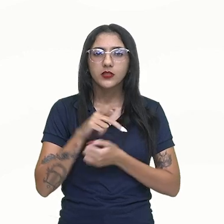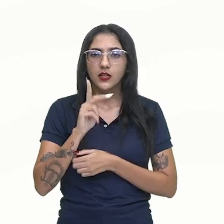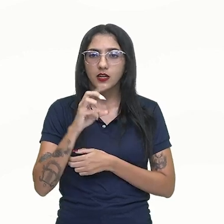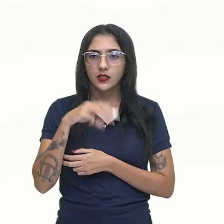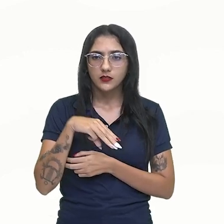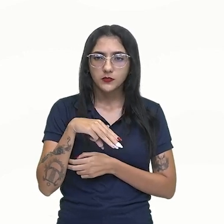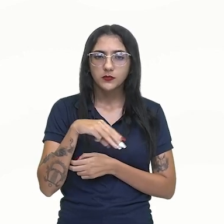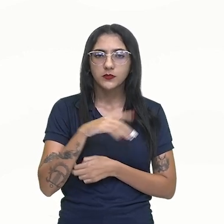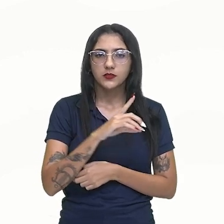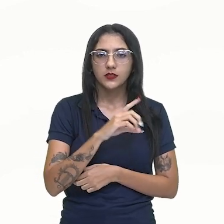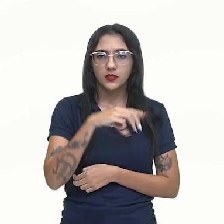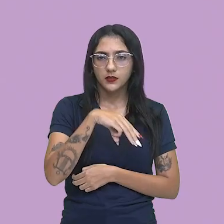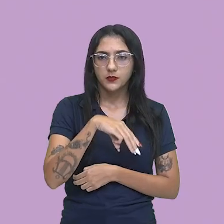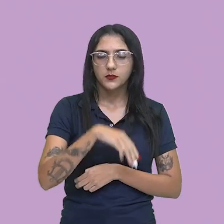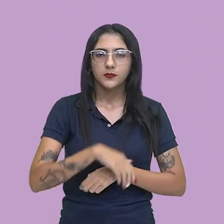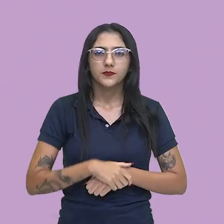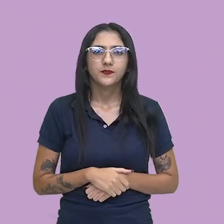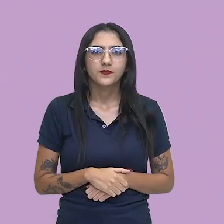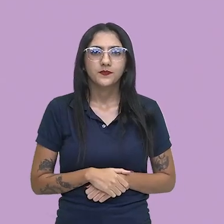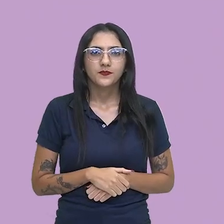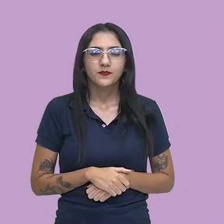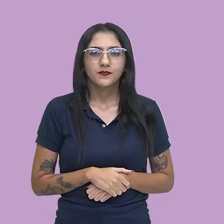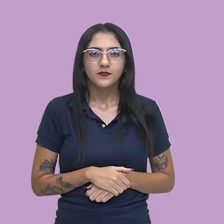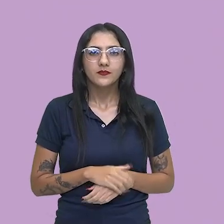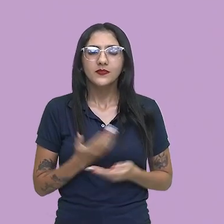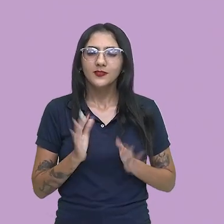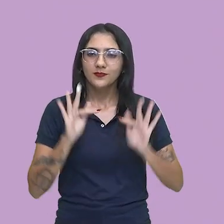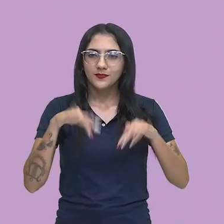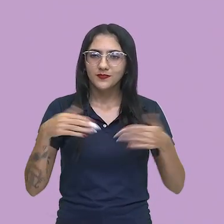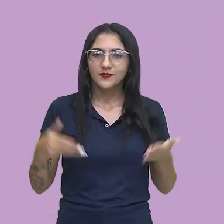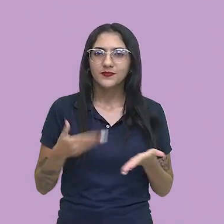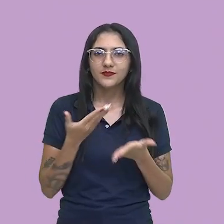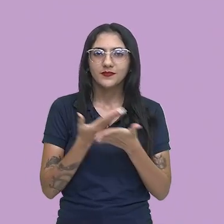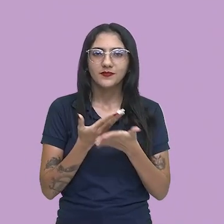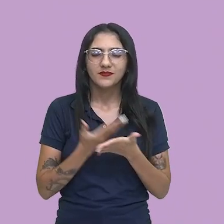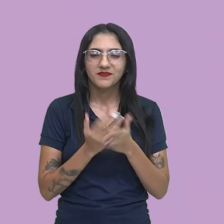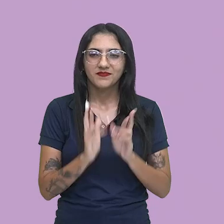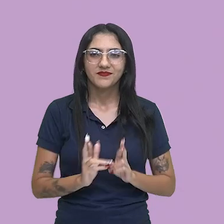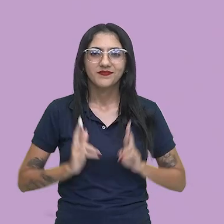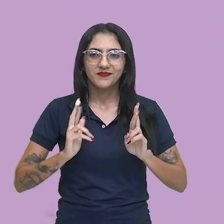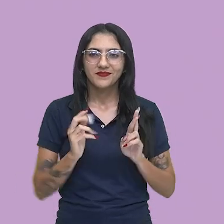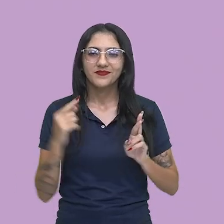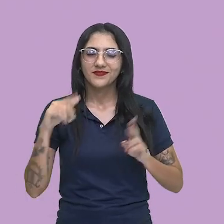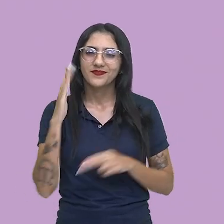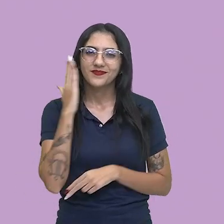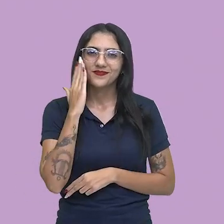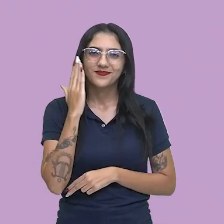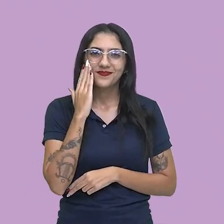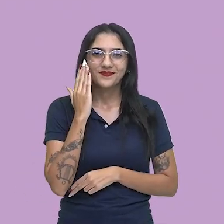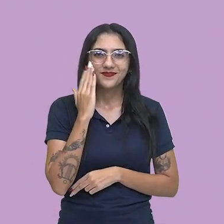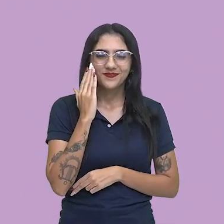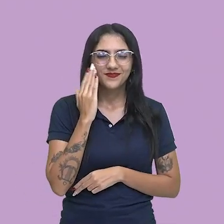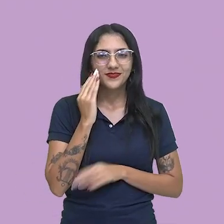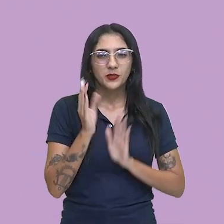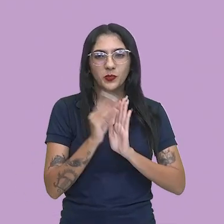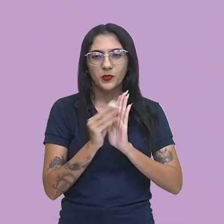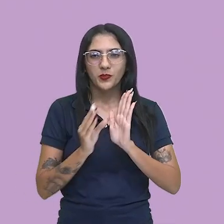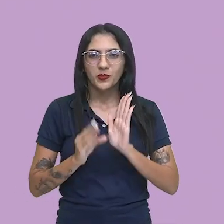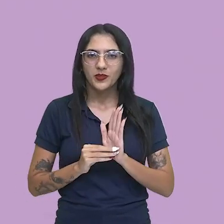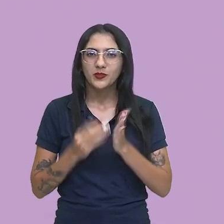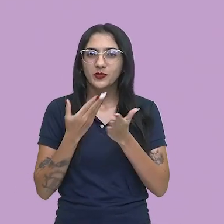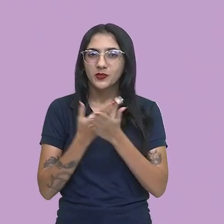cúbico. Tá certo? Então, chegamos ao final da nossa aula. Eu espero que você tenha conseguido acompanhar aí as nossas